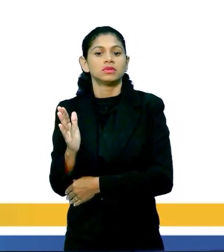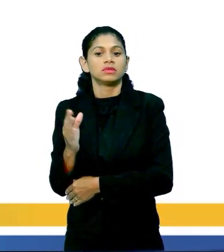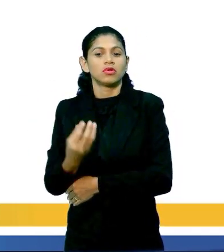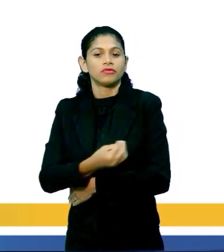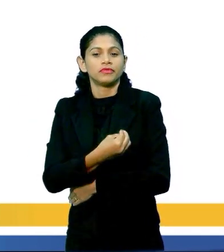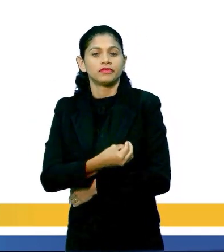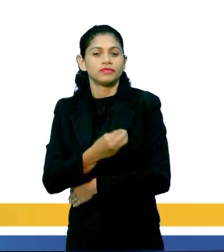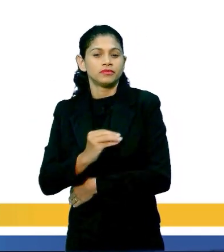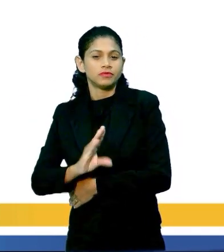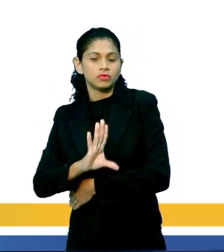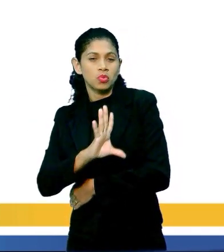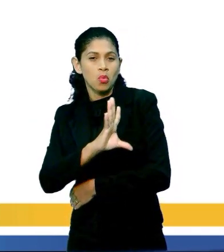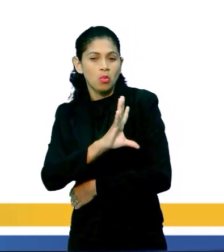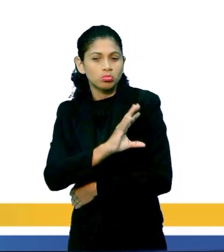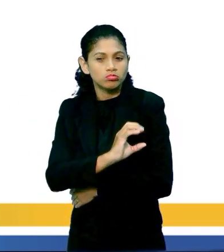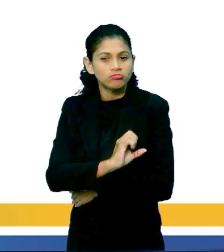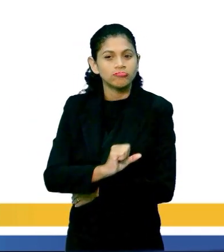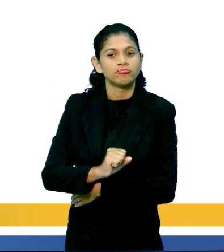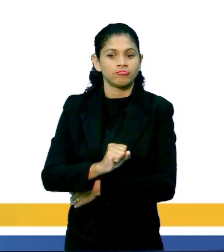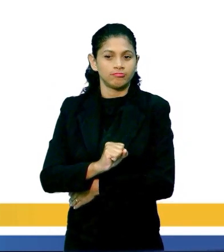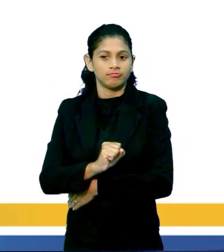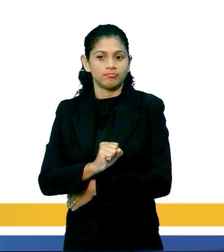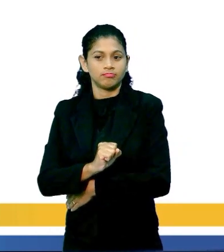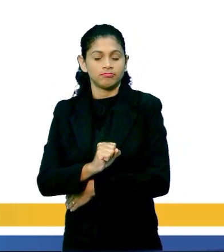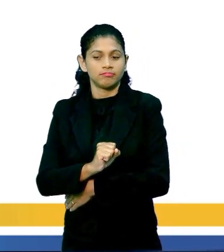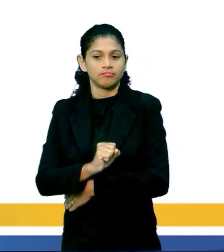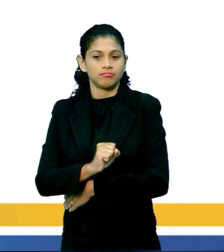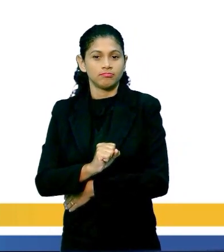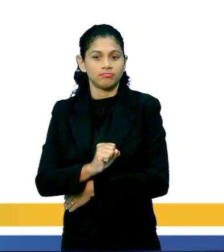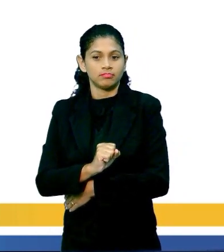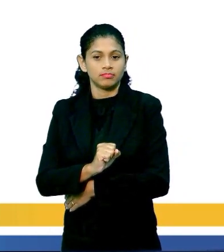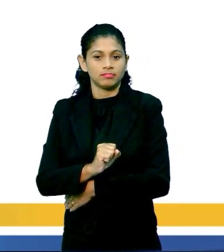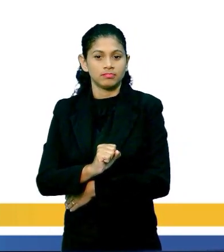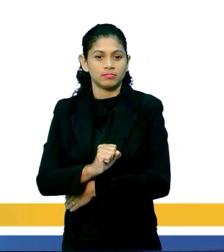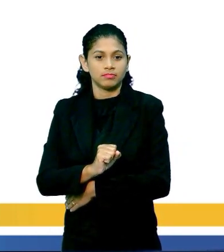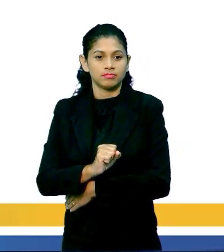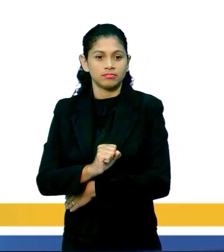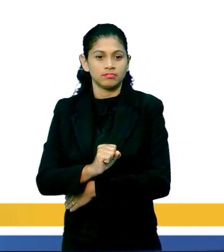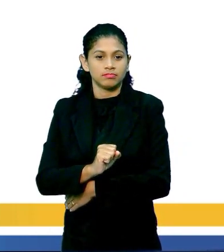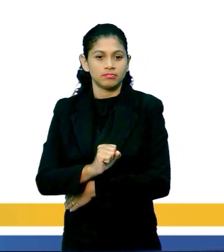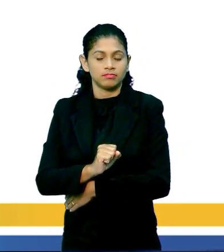maior expressão dos seus sentimentos.